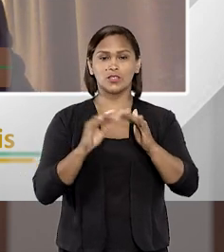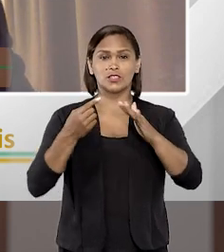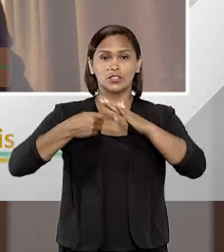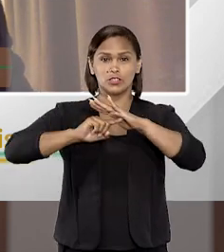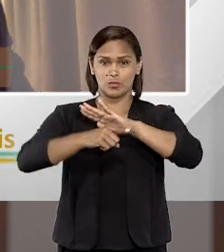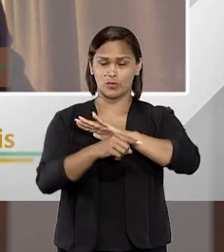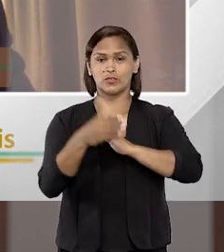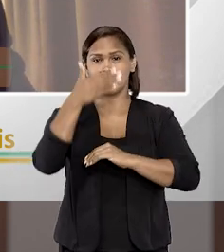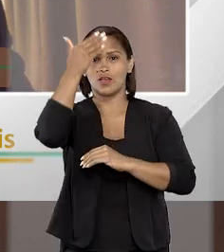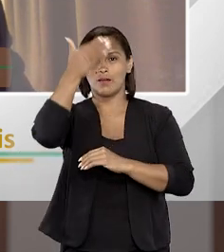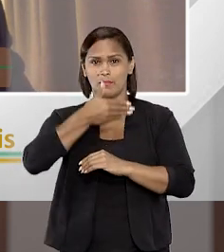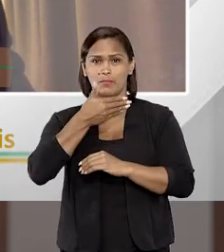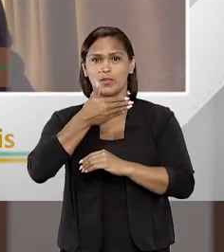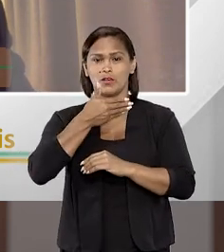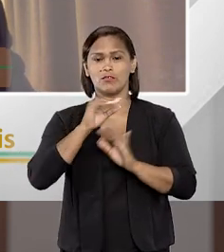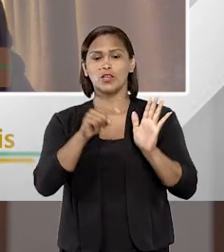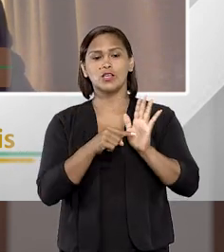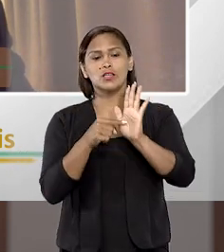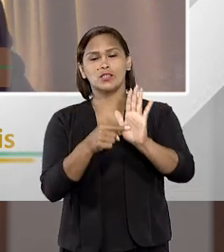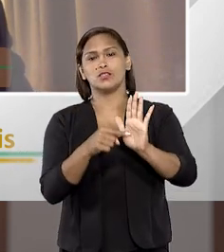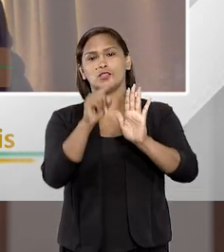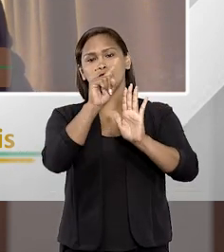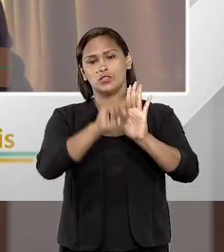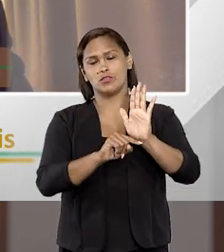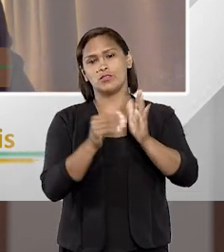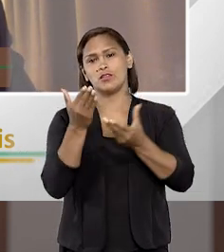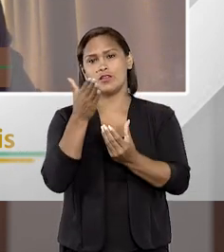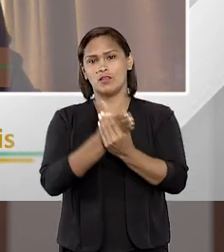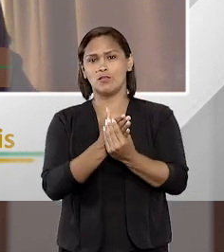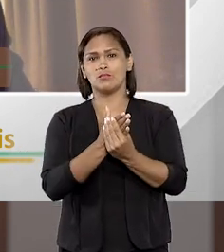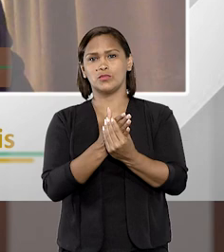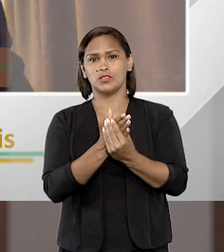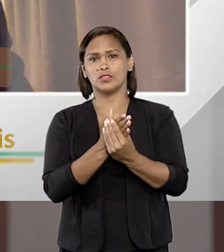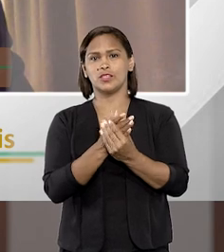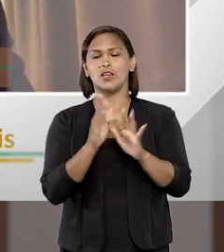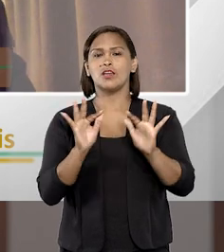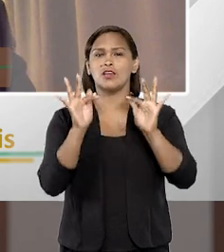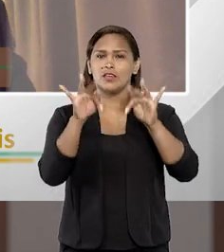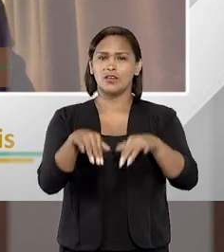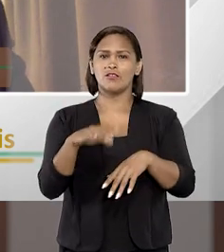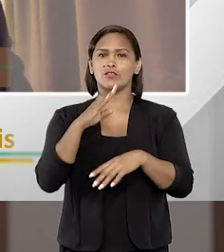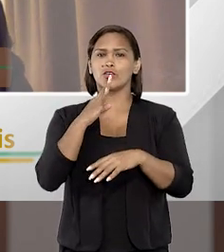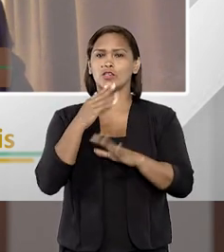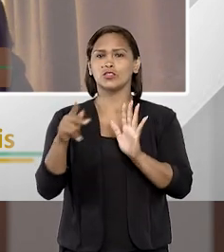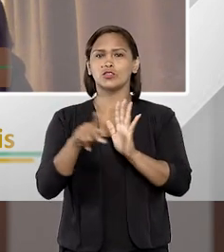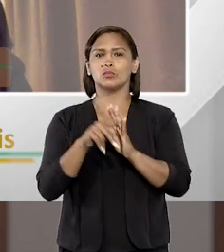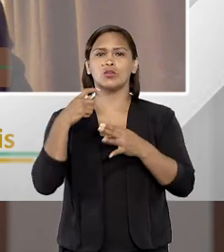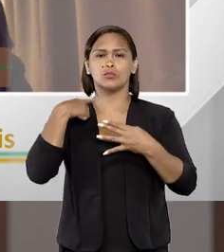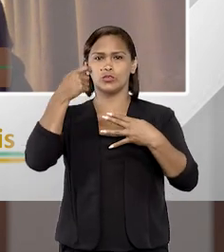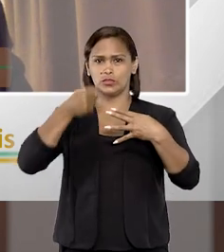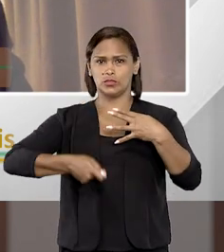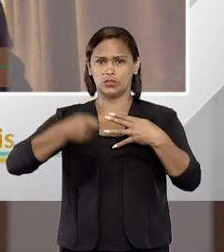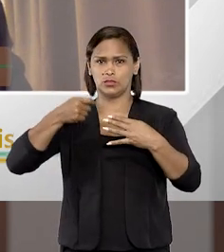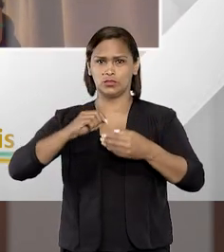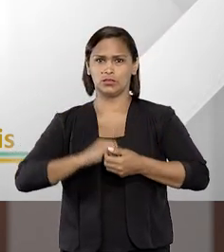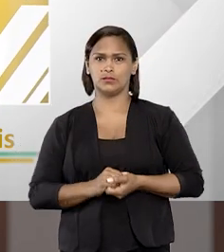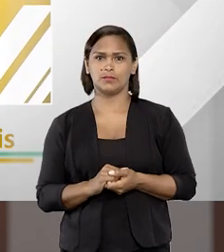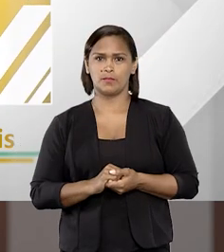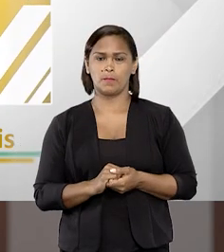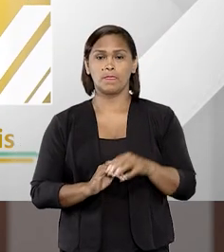densidade da prova que se oferece ao processo e ao final conhecimento do próprio juiz